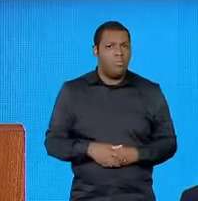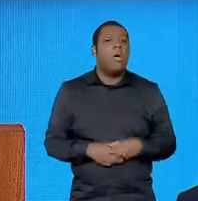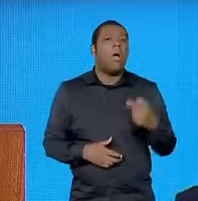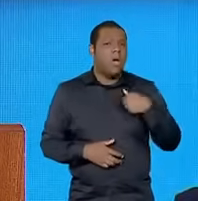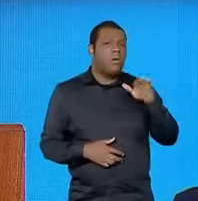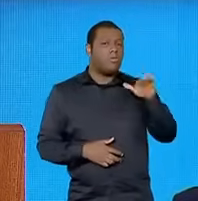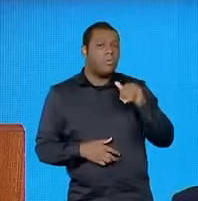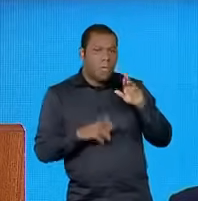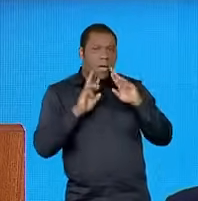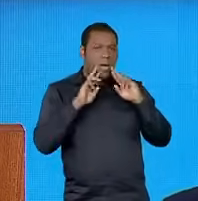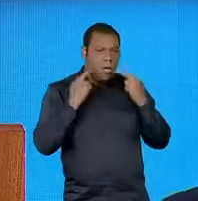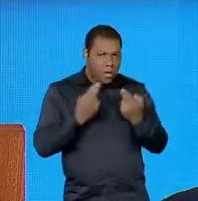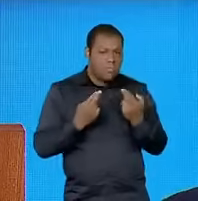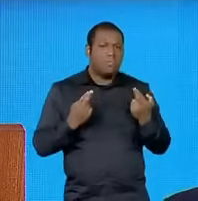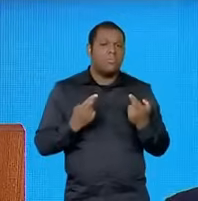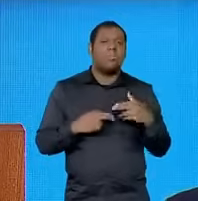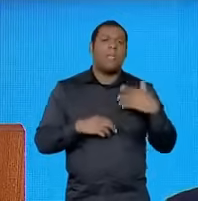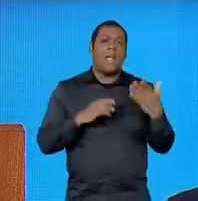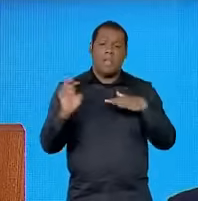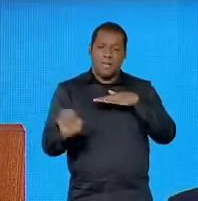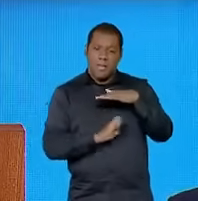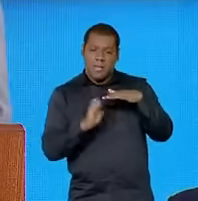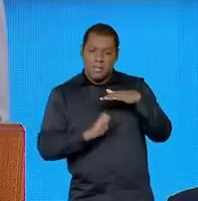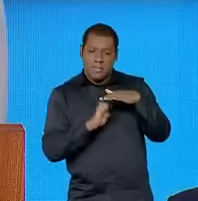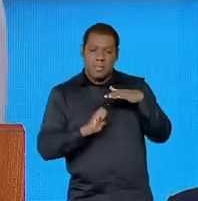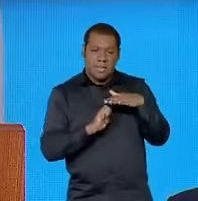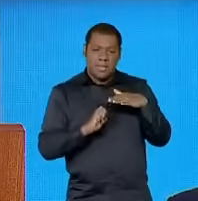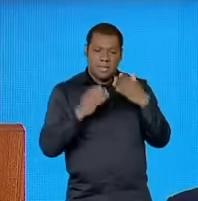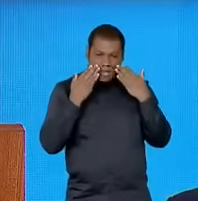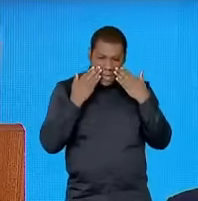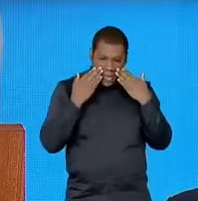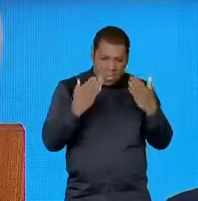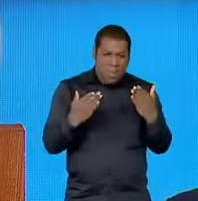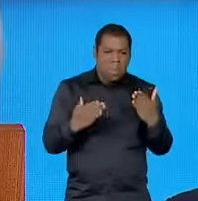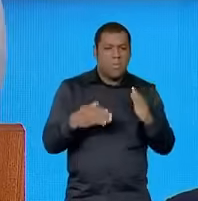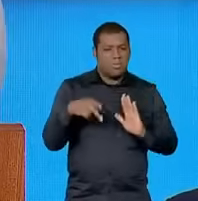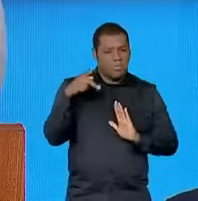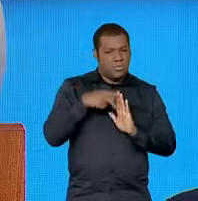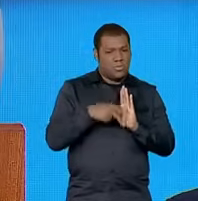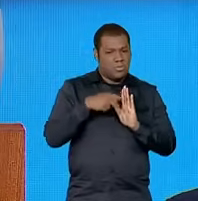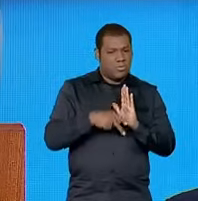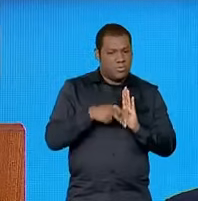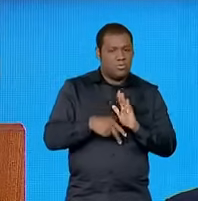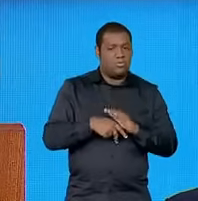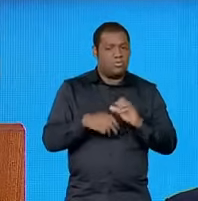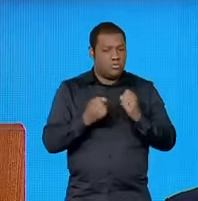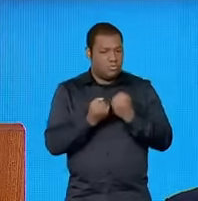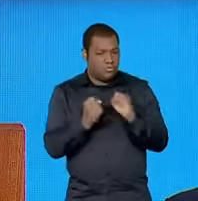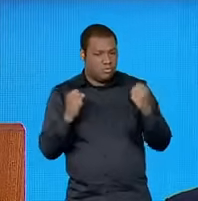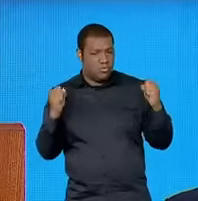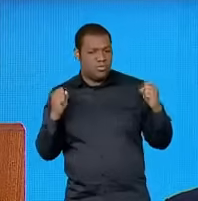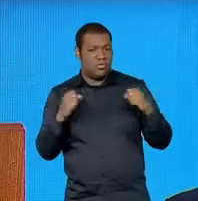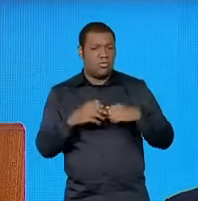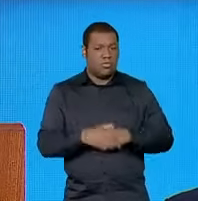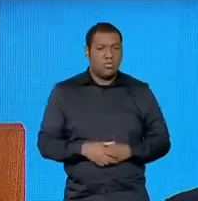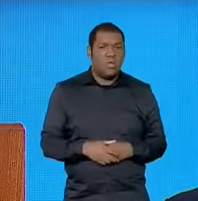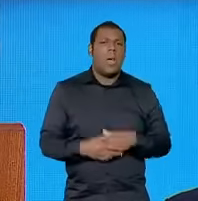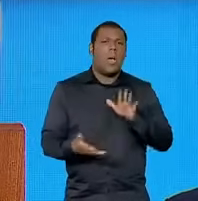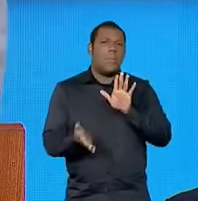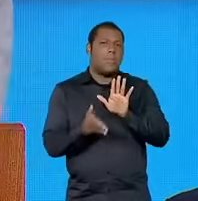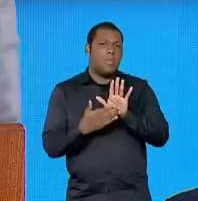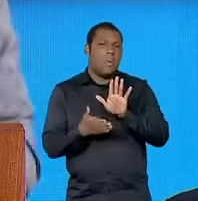propus aos empresários me apresentarem uma proposta de um grande plano. Eles me apresentaram uma proposta de 200 mil